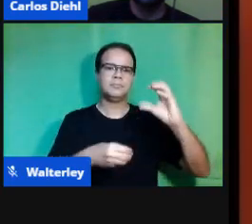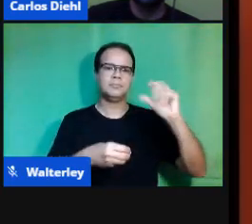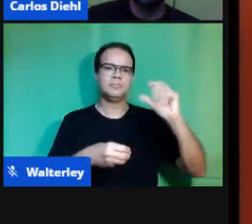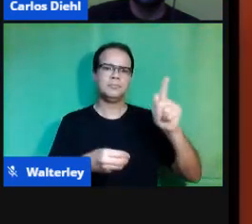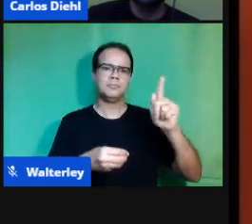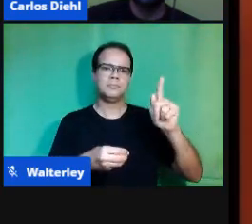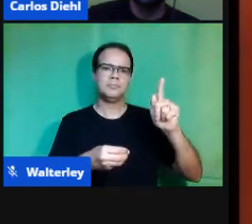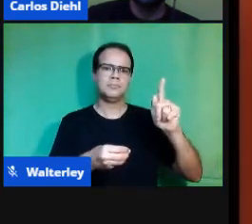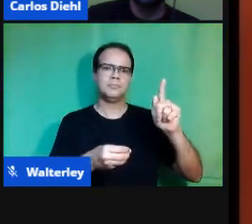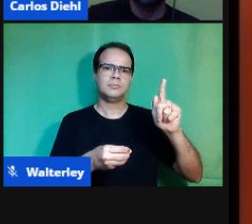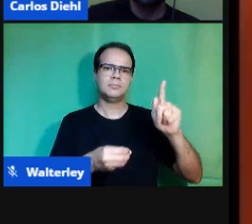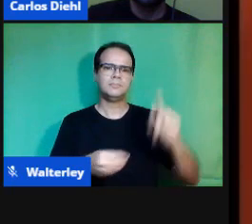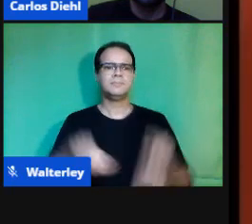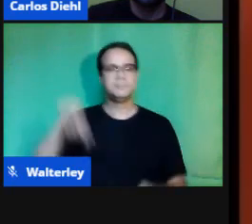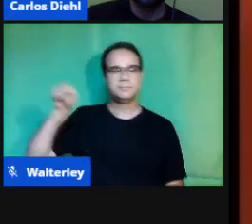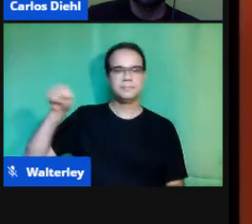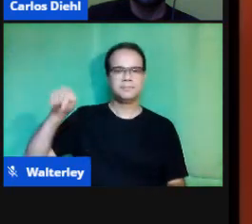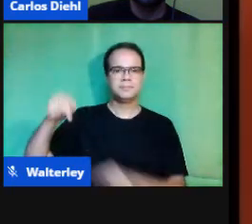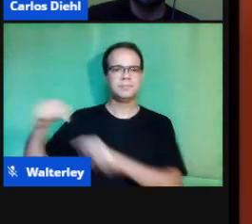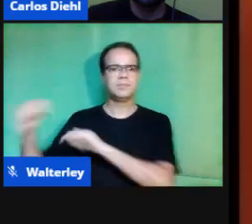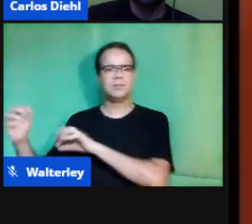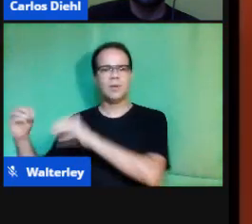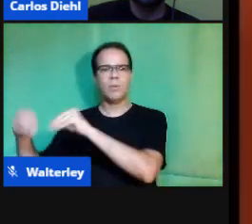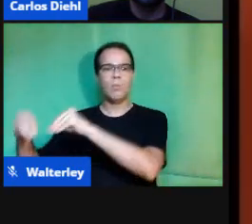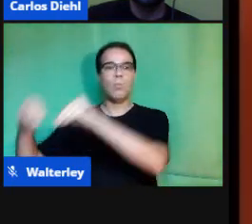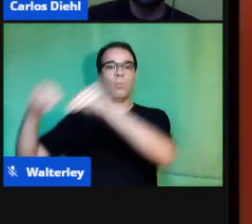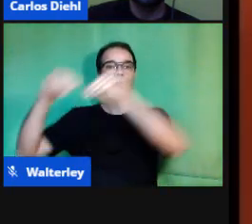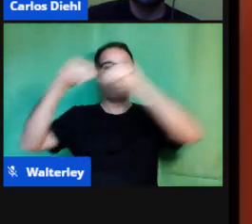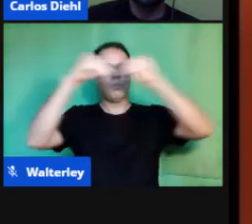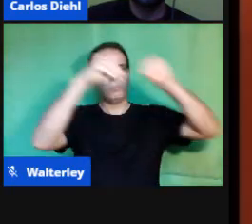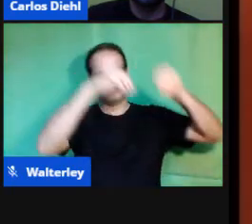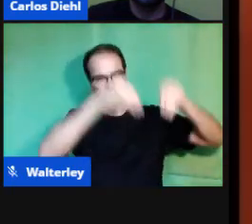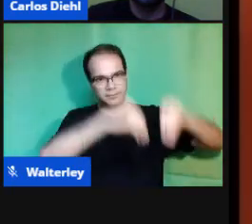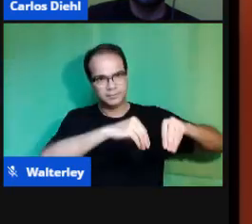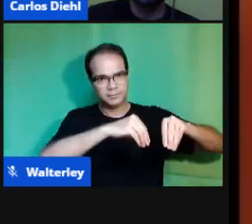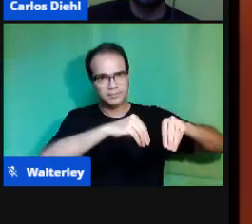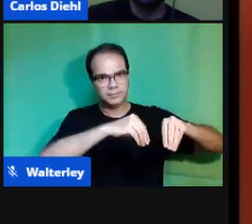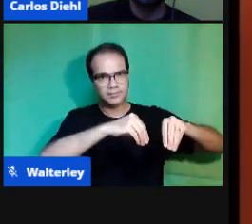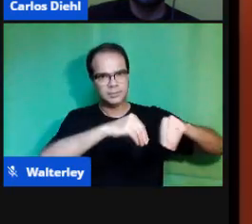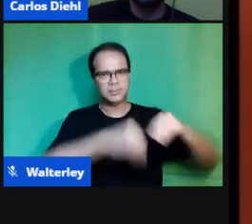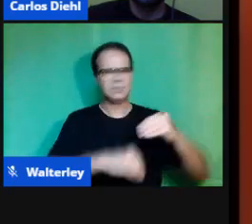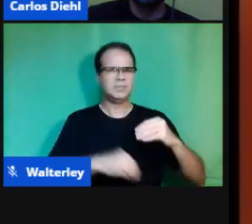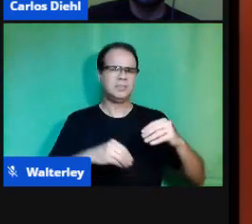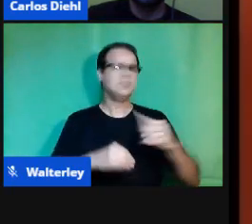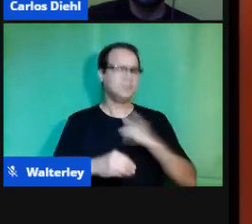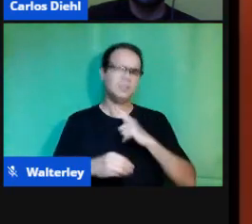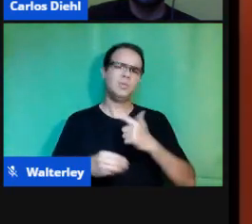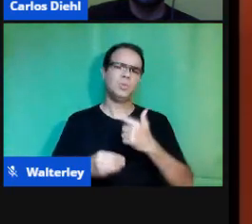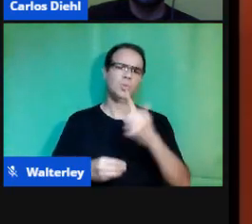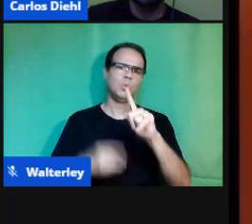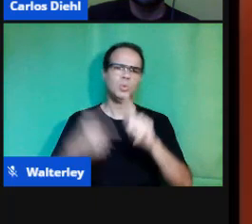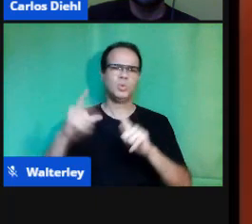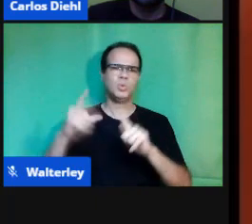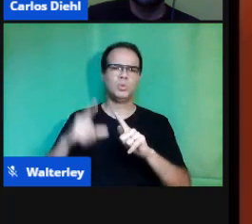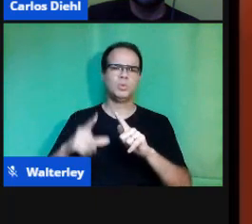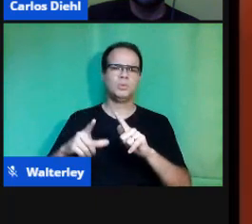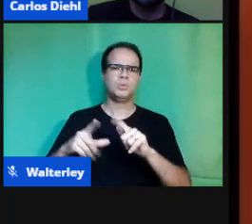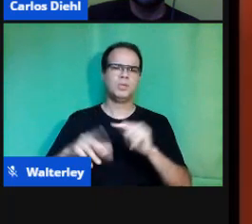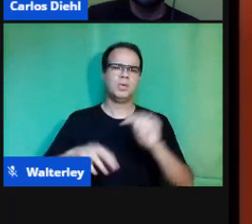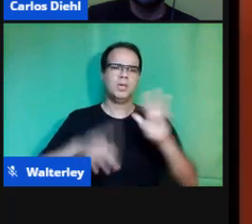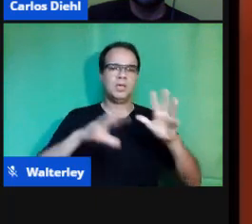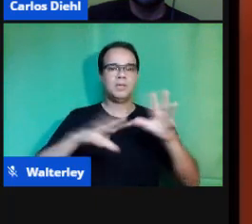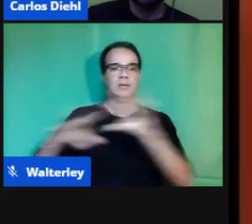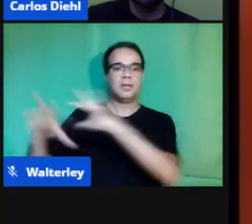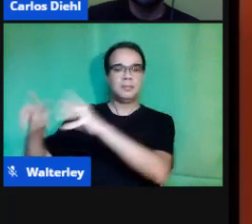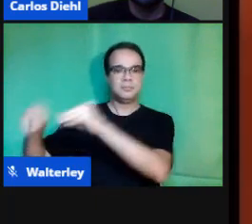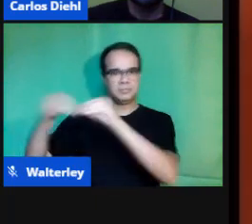para os indígenas que migram para a cidade. Né? Existem outras migrações, no caso, os índios migram aqui da Ana, Miranda, mas o